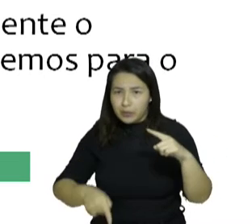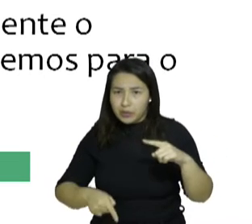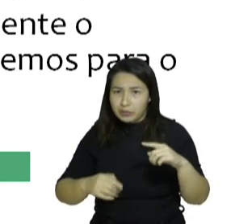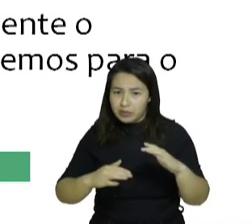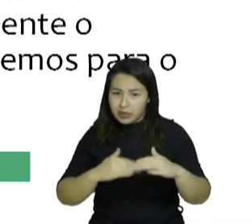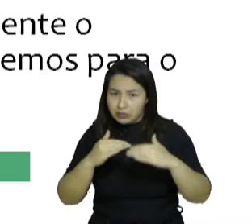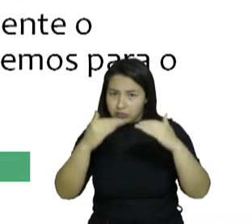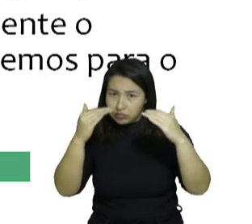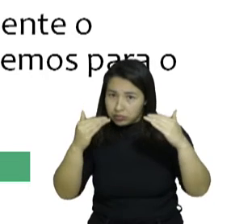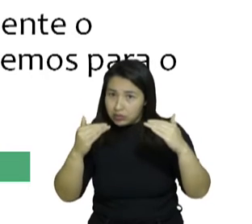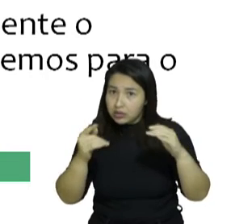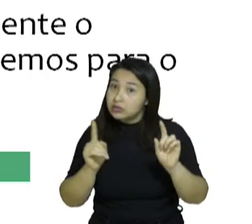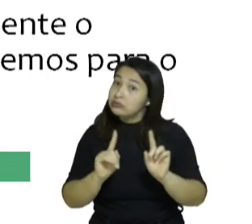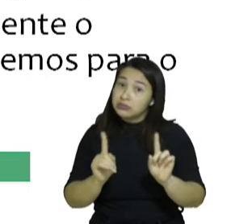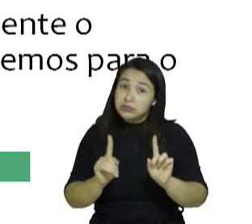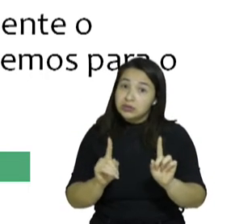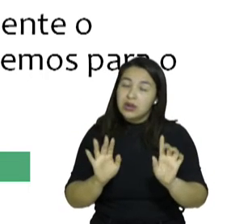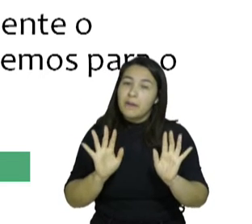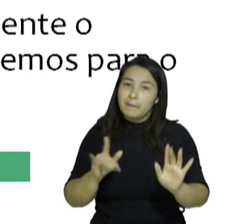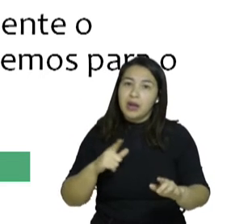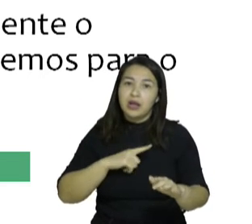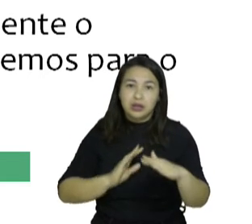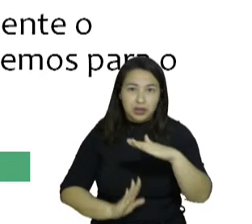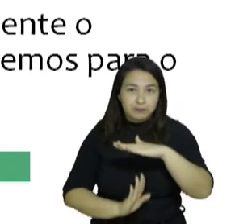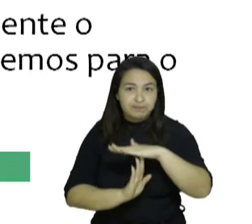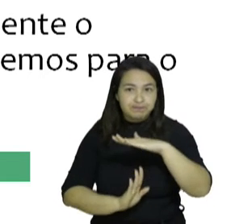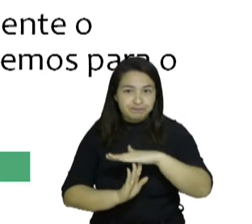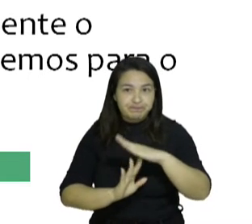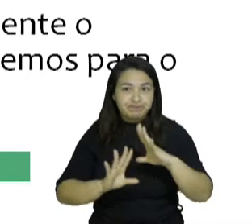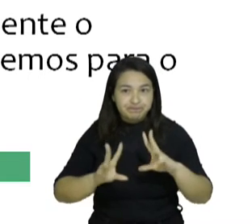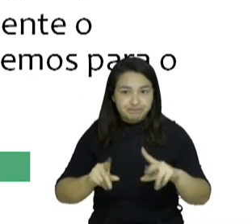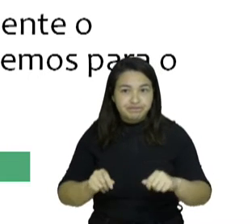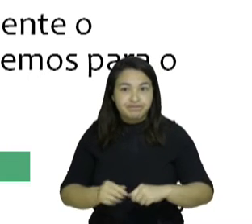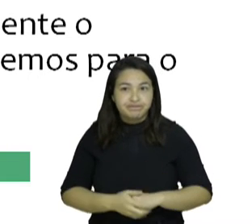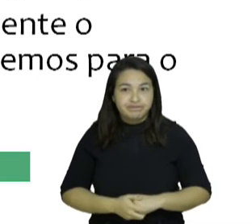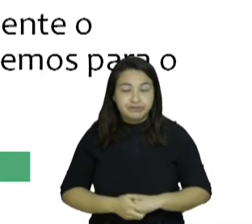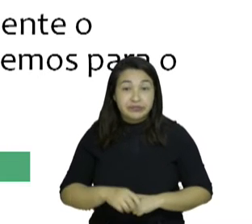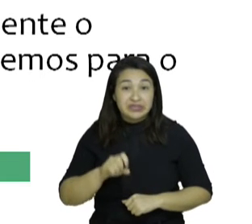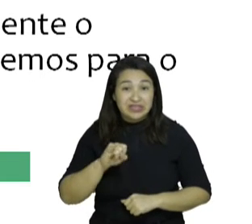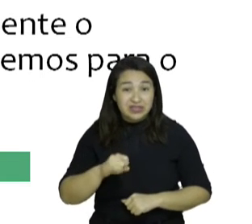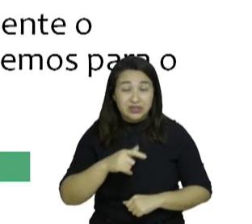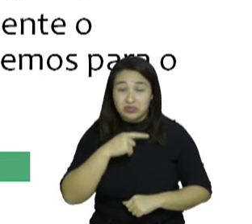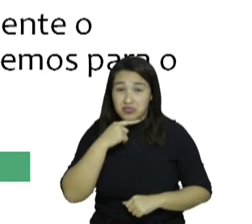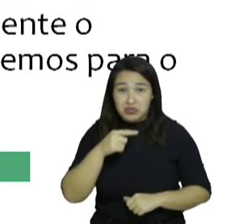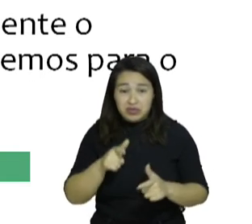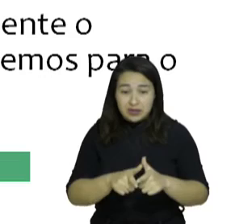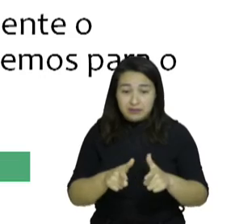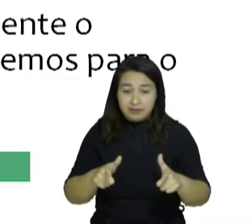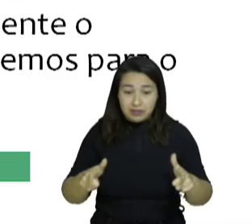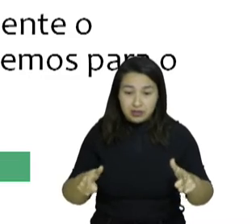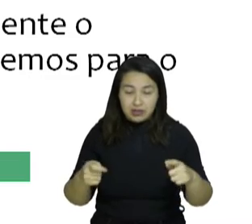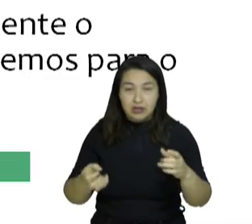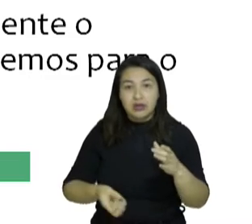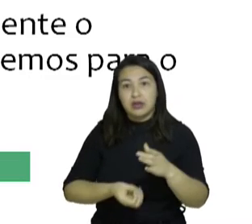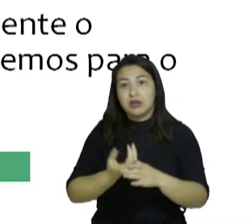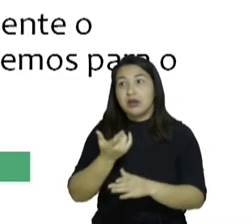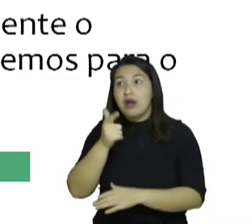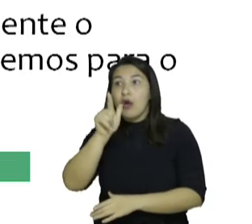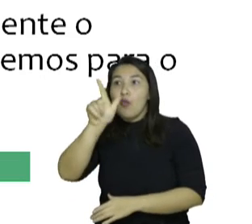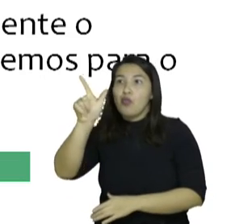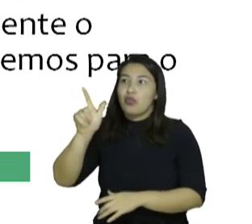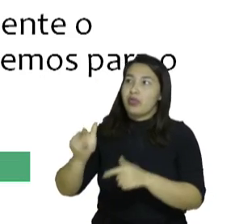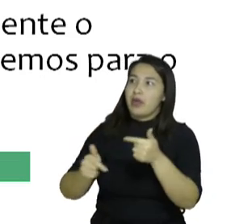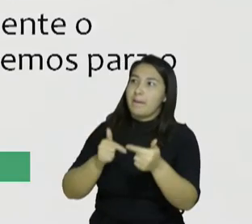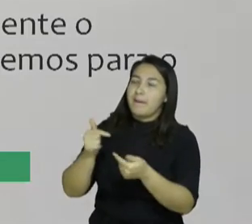não mas tudo tem um limite e aí se você não pode mais crescer nessa atividade cria outra né para